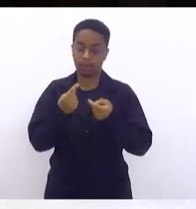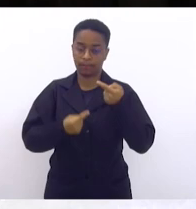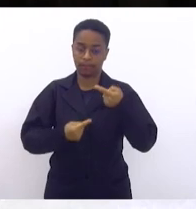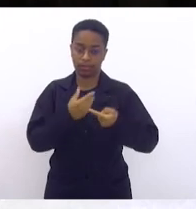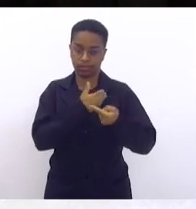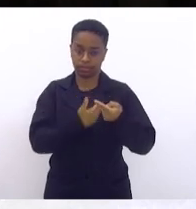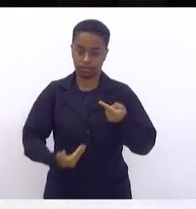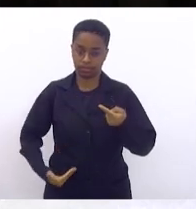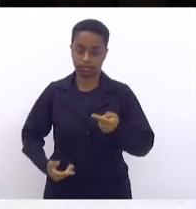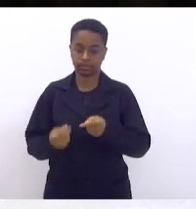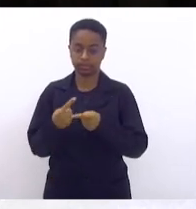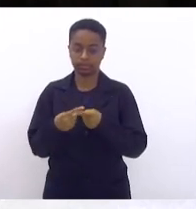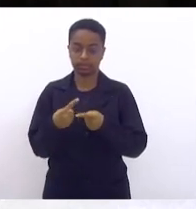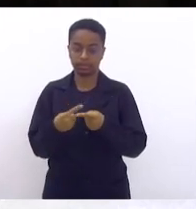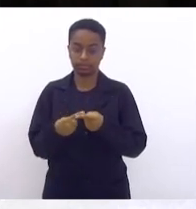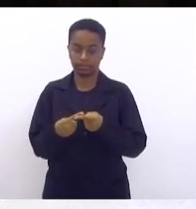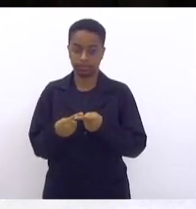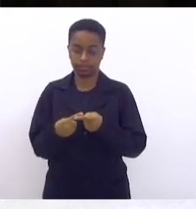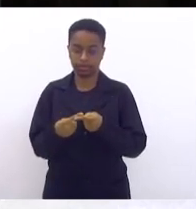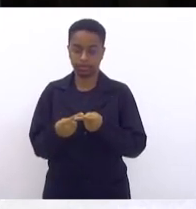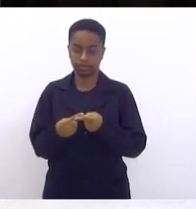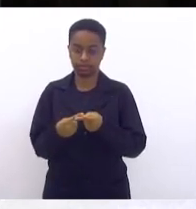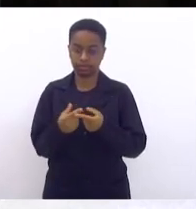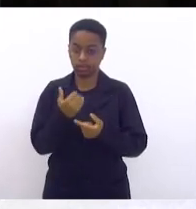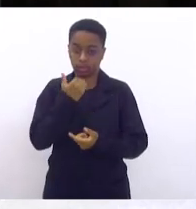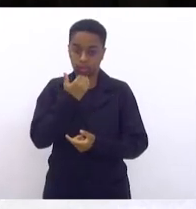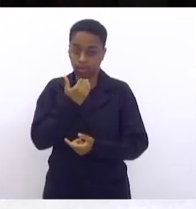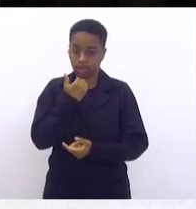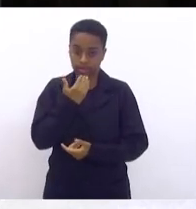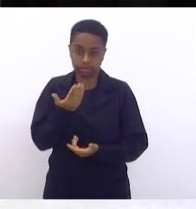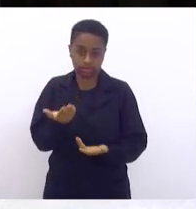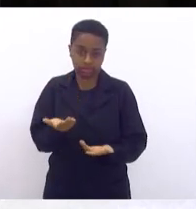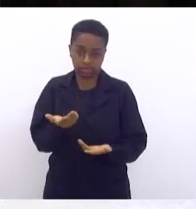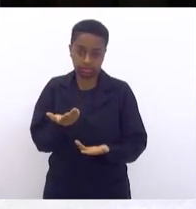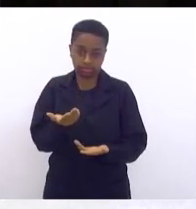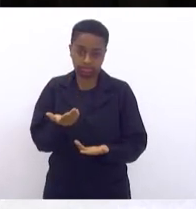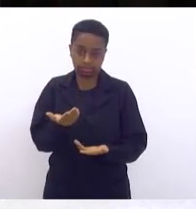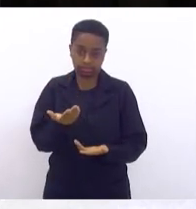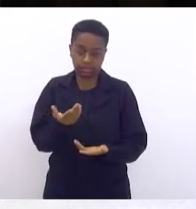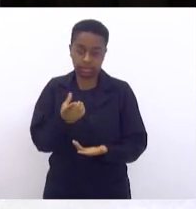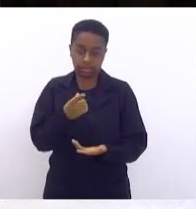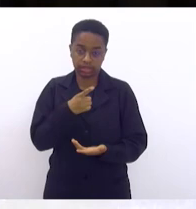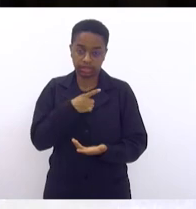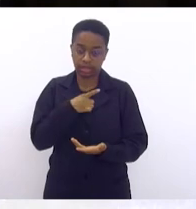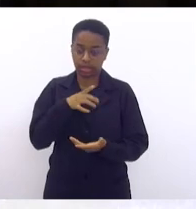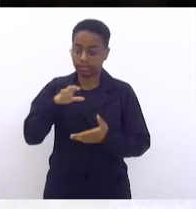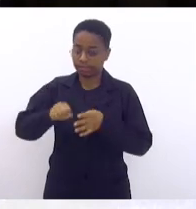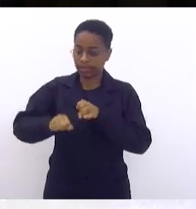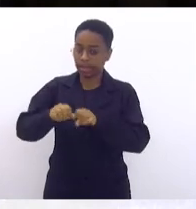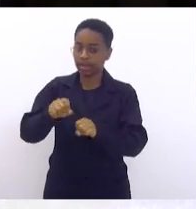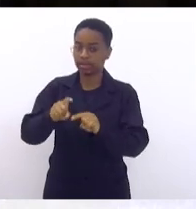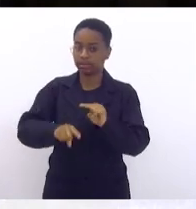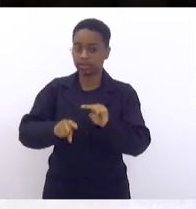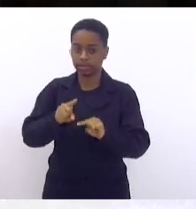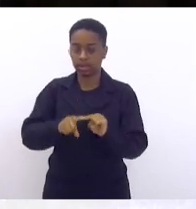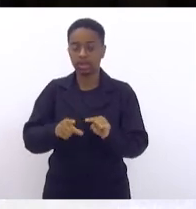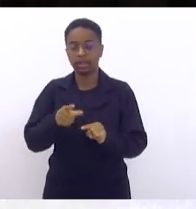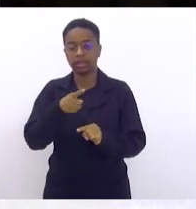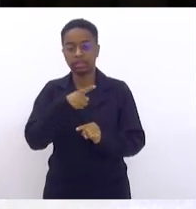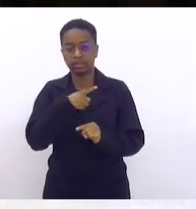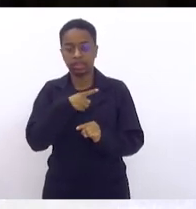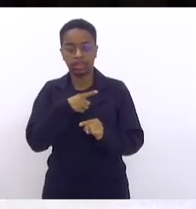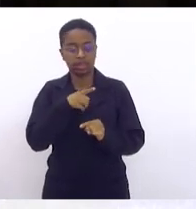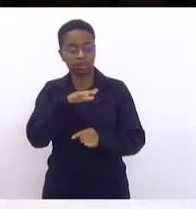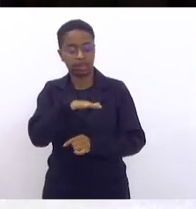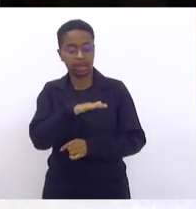porque O que adianta a gente ter a coleta ter o resíduo ter